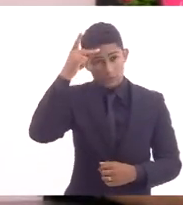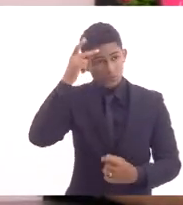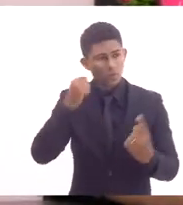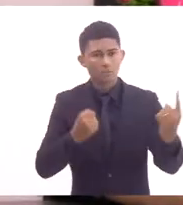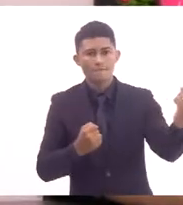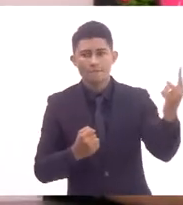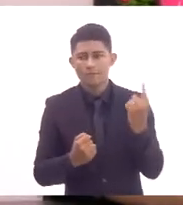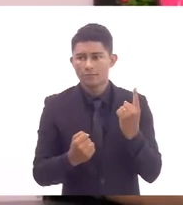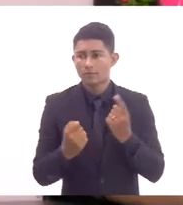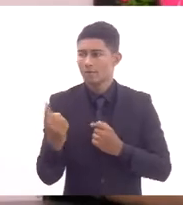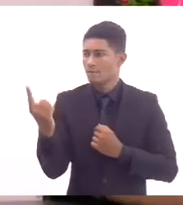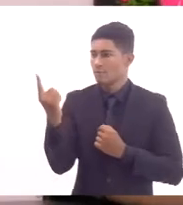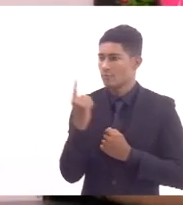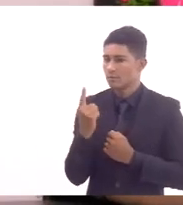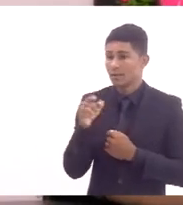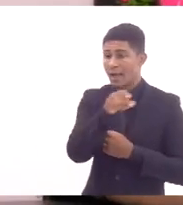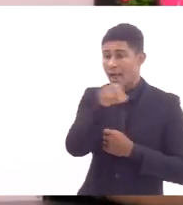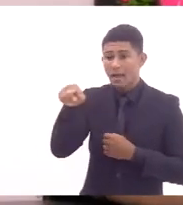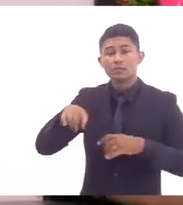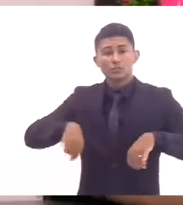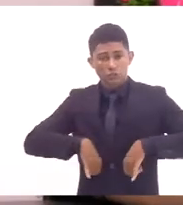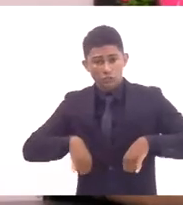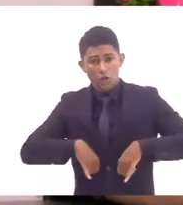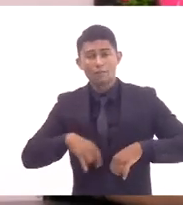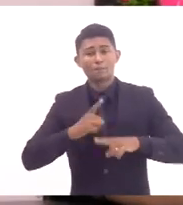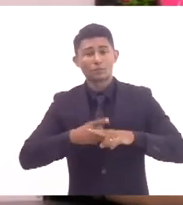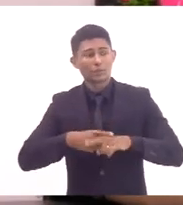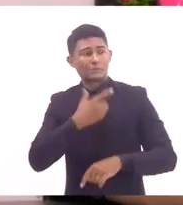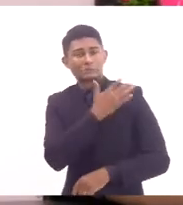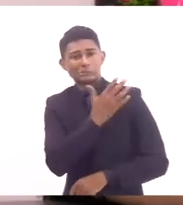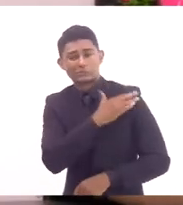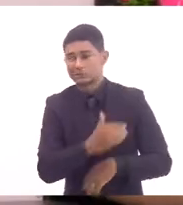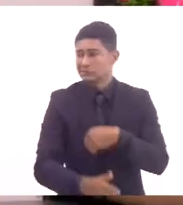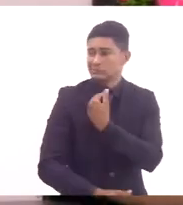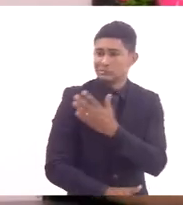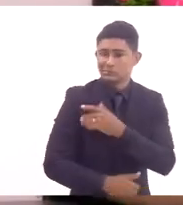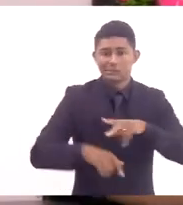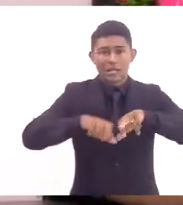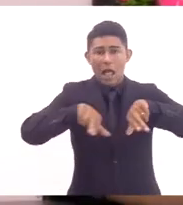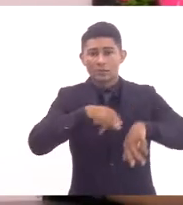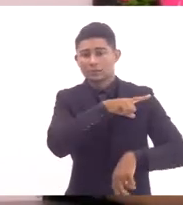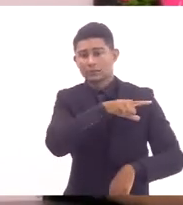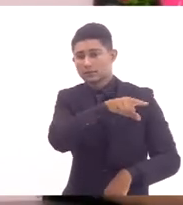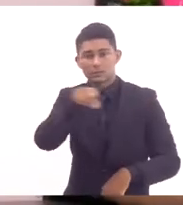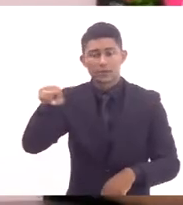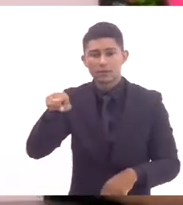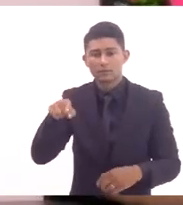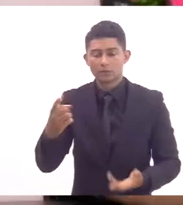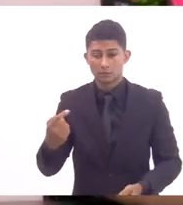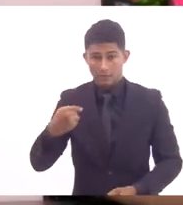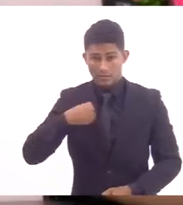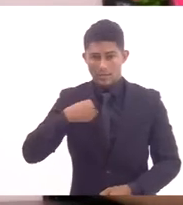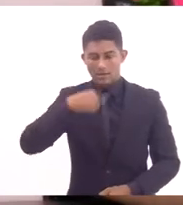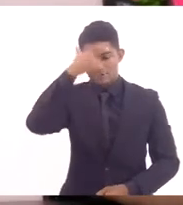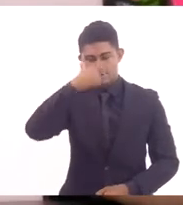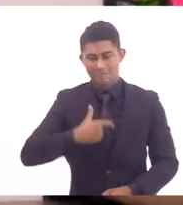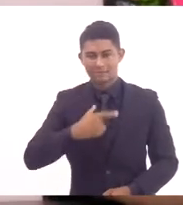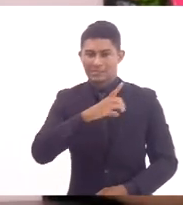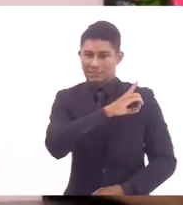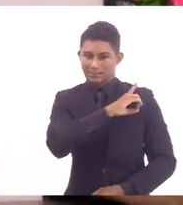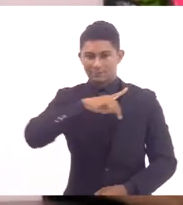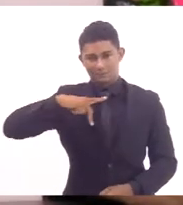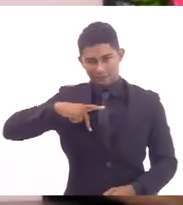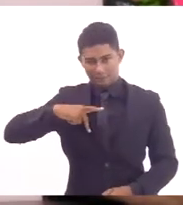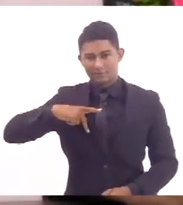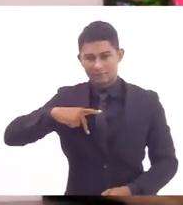são atravessadas por essas discriminações estruturais e partindo daqui Desse nosso lugar de fala enquanto Defensoria Pública que a